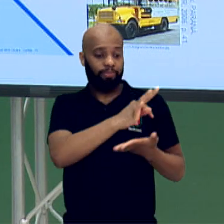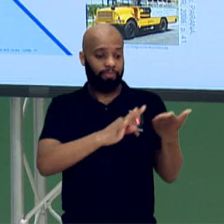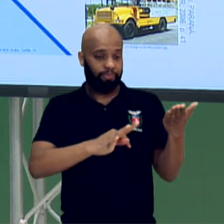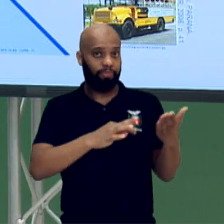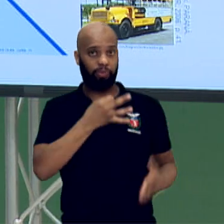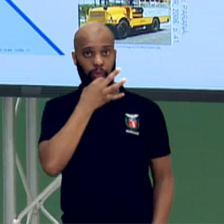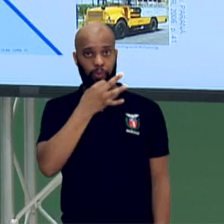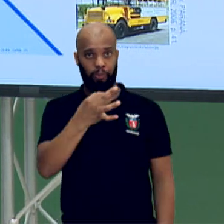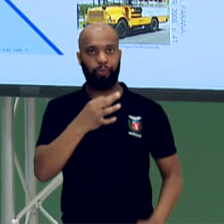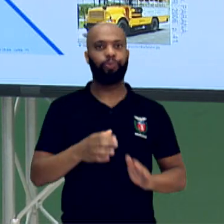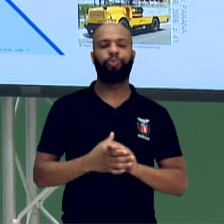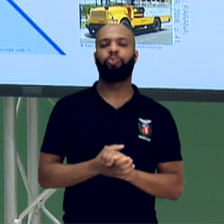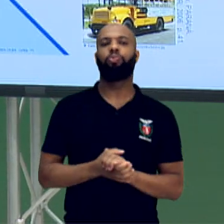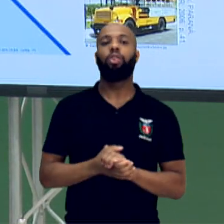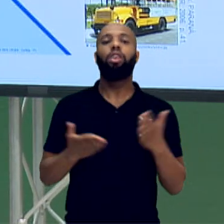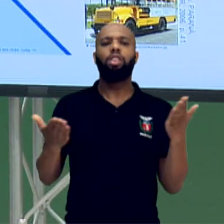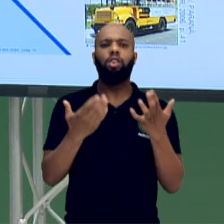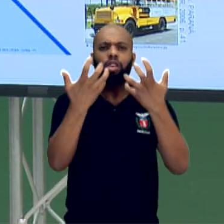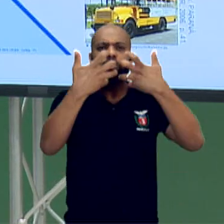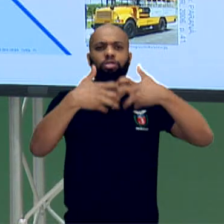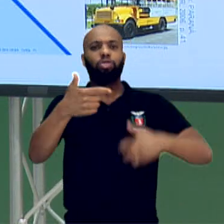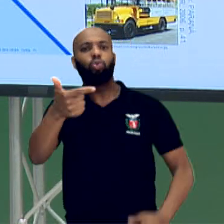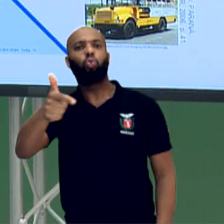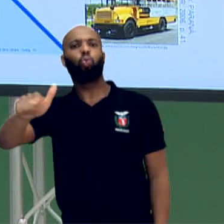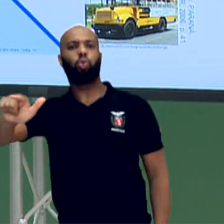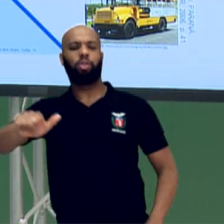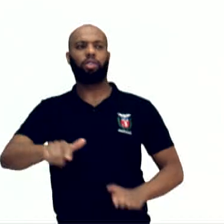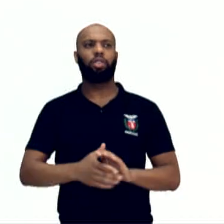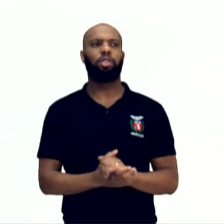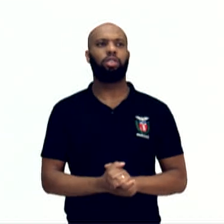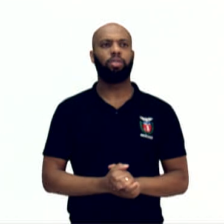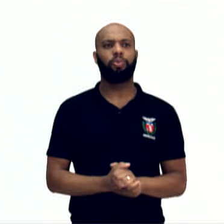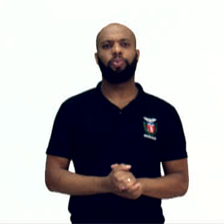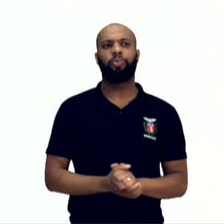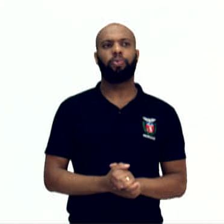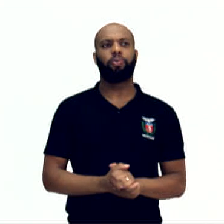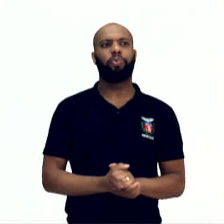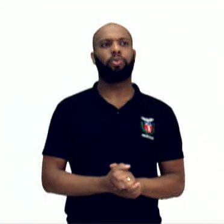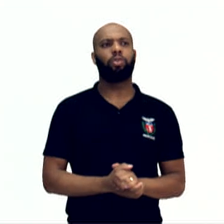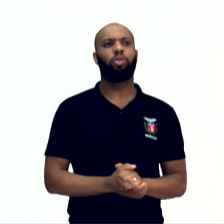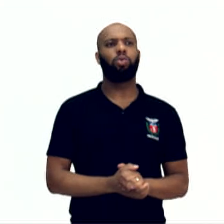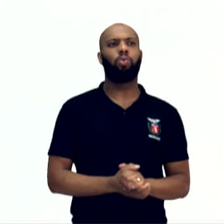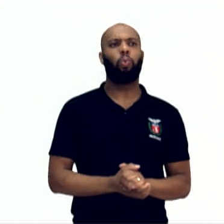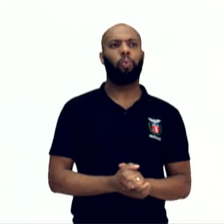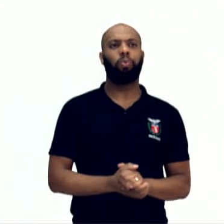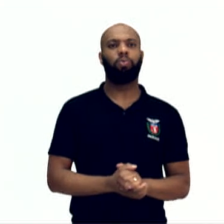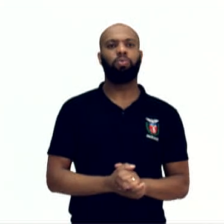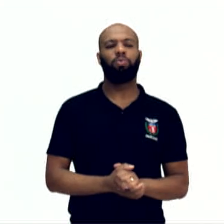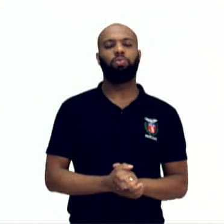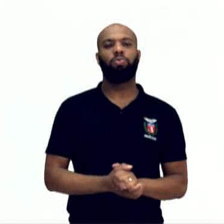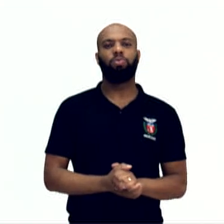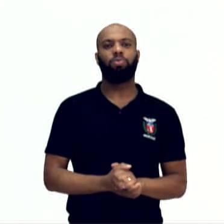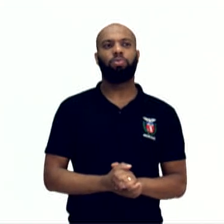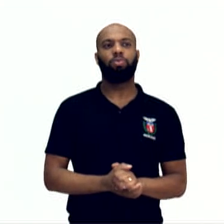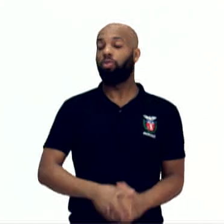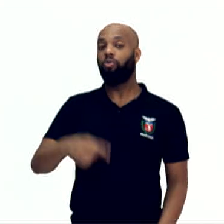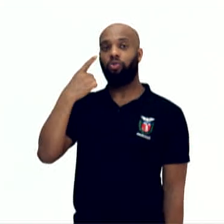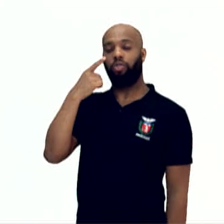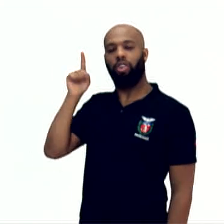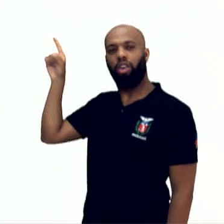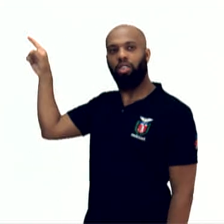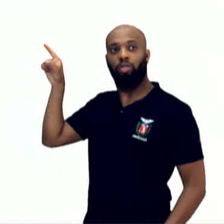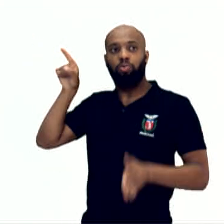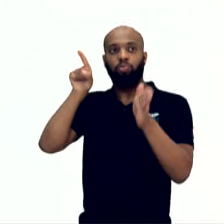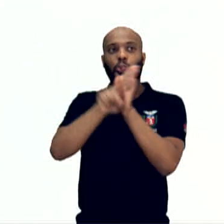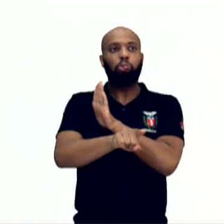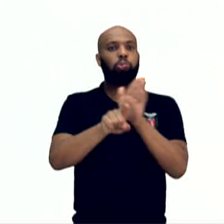opinião. Vamos a uma outra reflexão aqui. O que essas perguntas representam? Justamente essa.